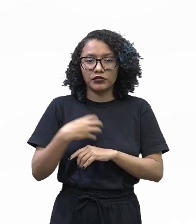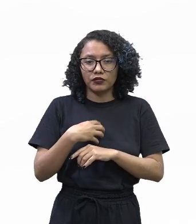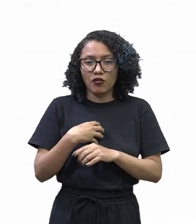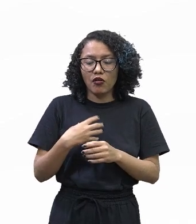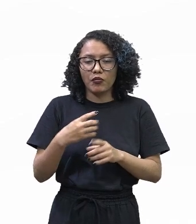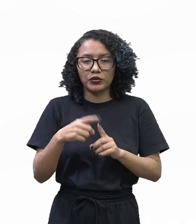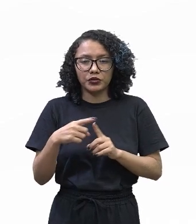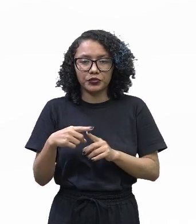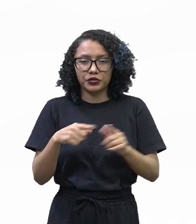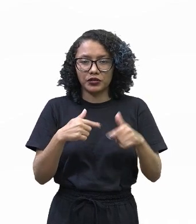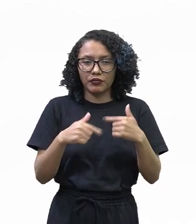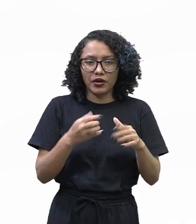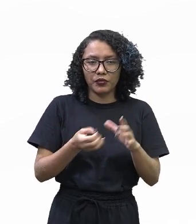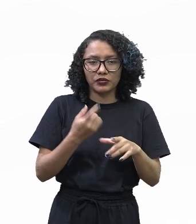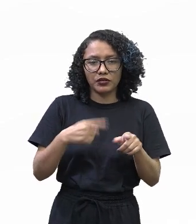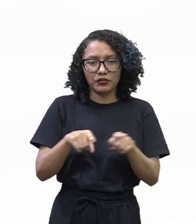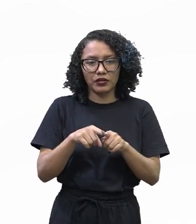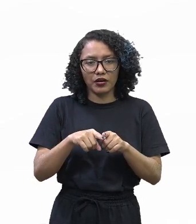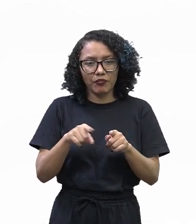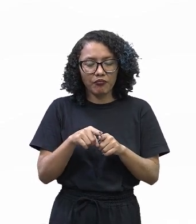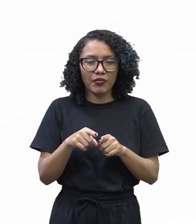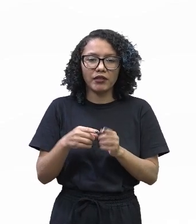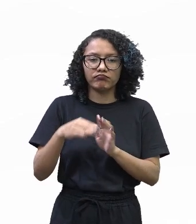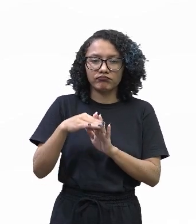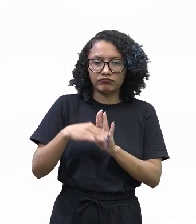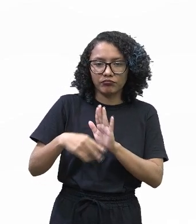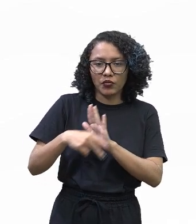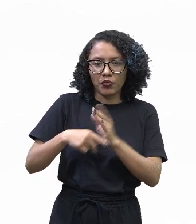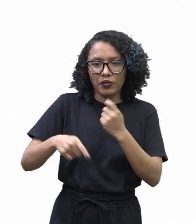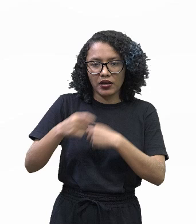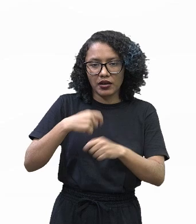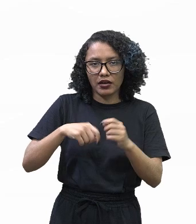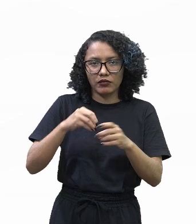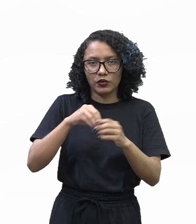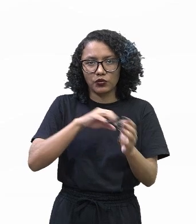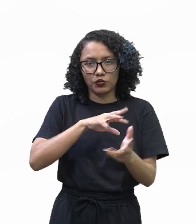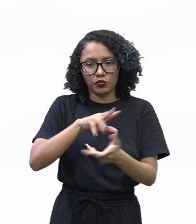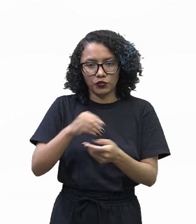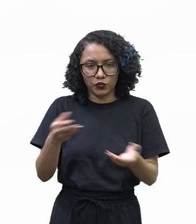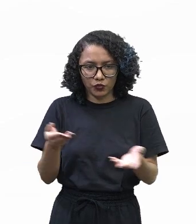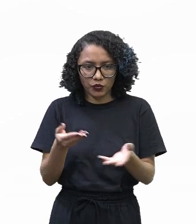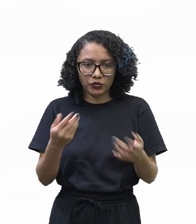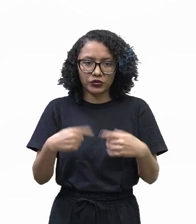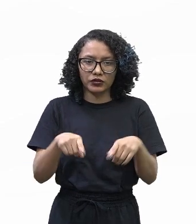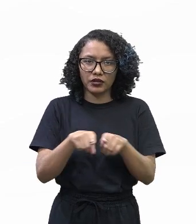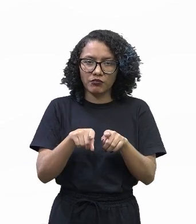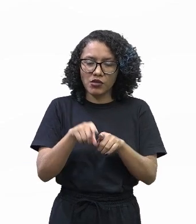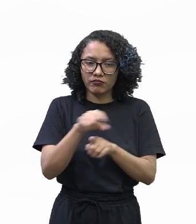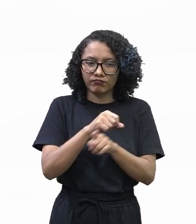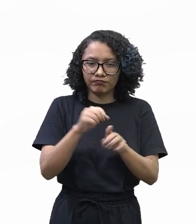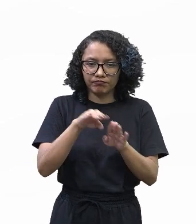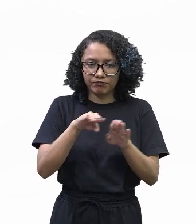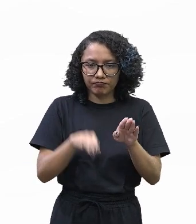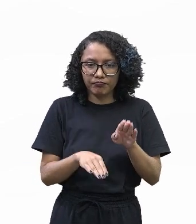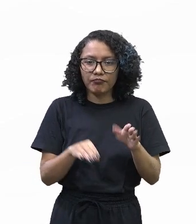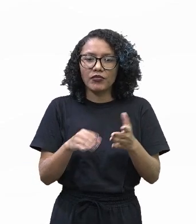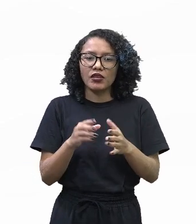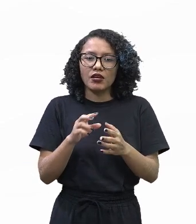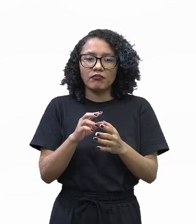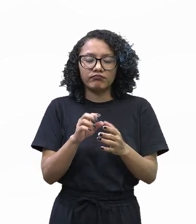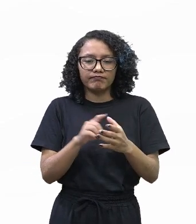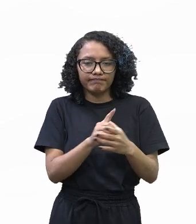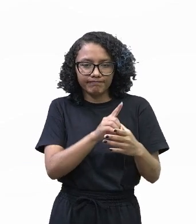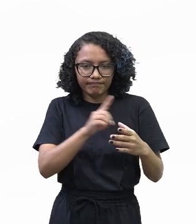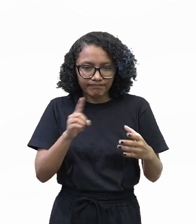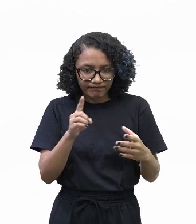trabalho, produção e configurações de mercado no mundo atual. Desigualdade social, exclusão digital